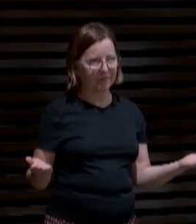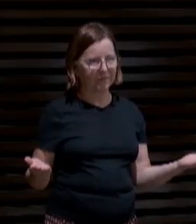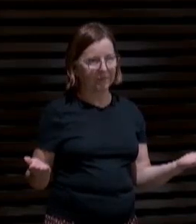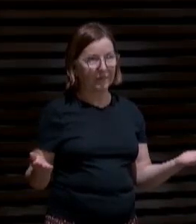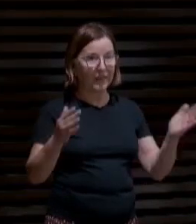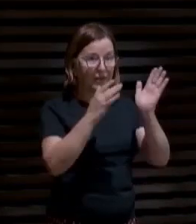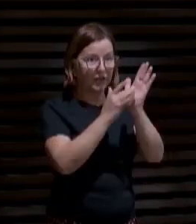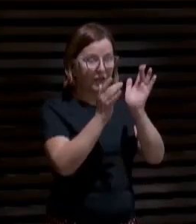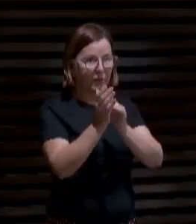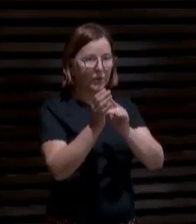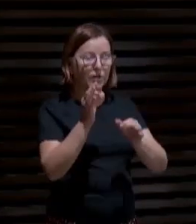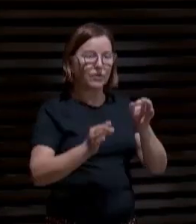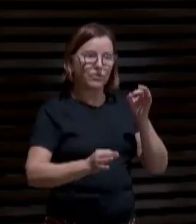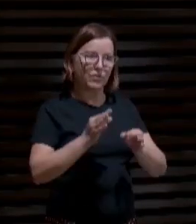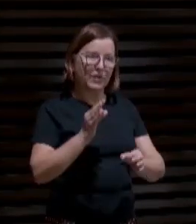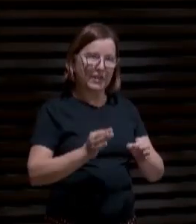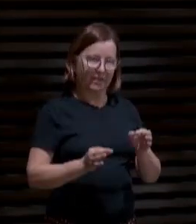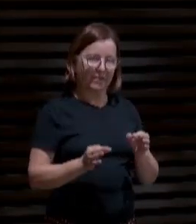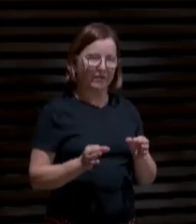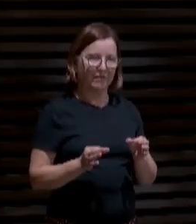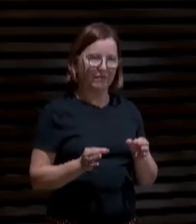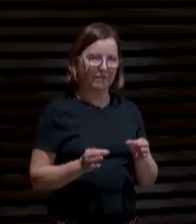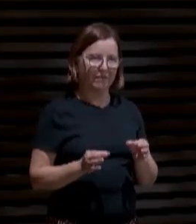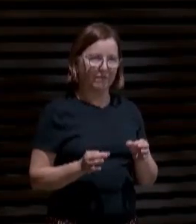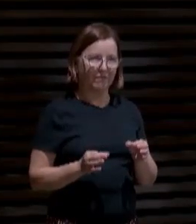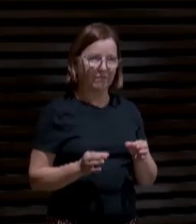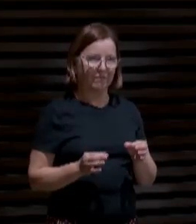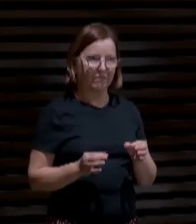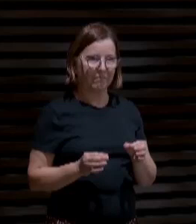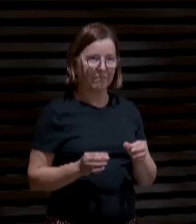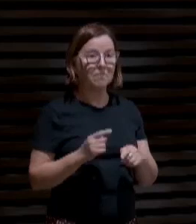Jesus é julgado por ser o Filho de Deus.